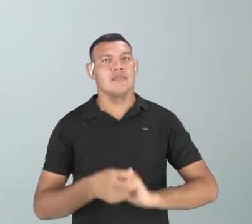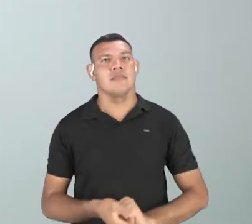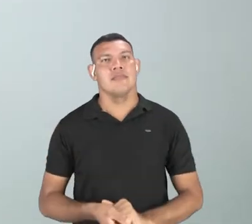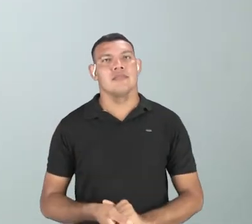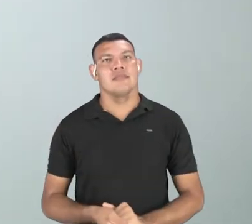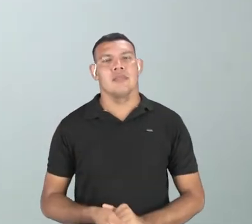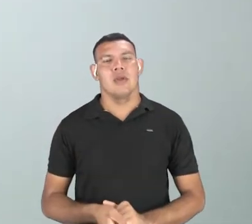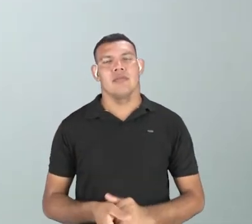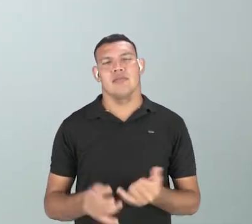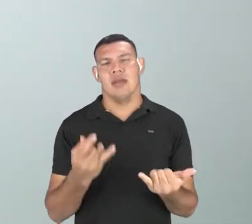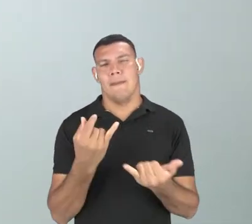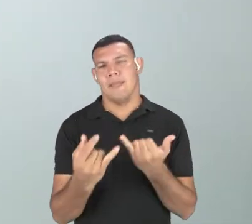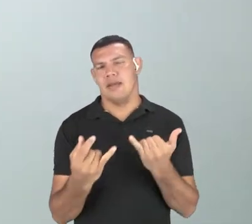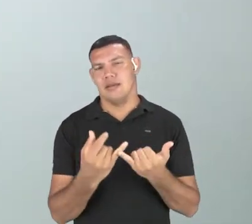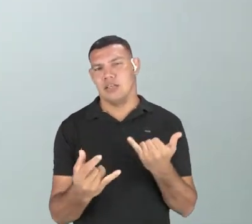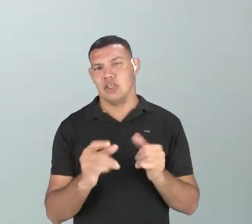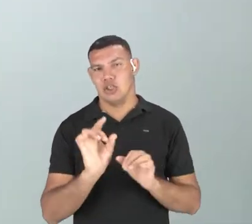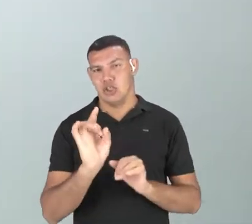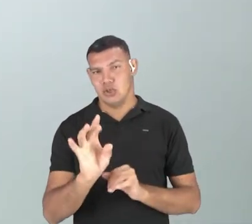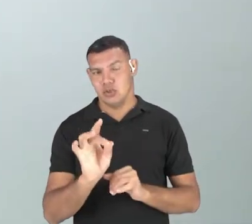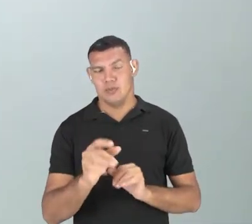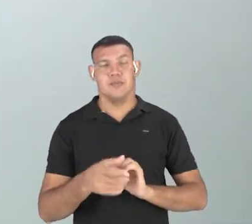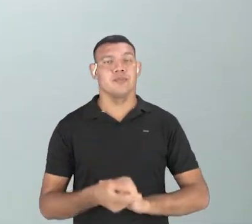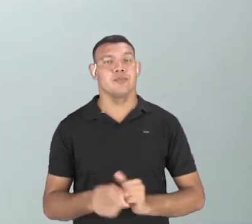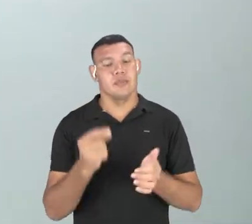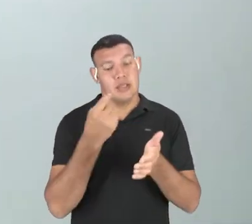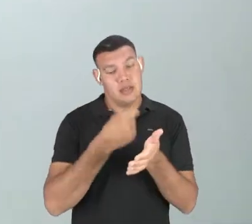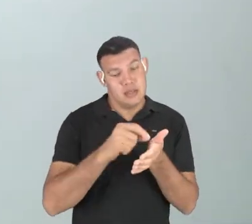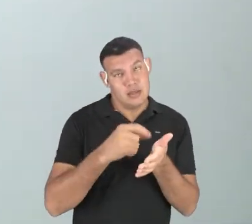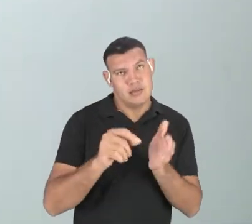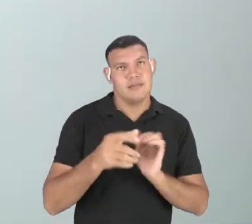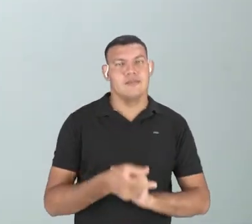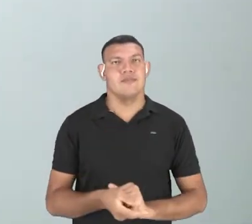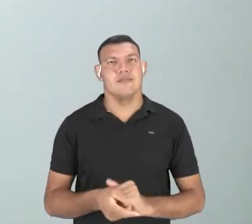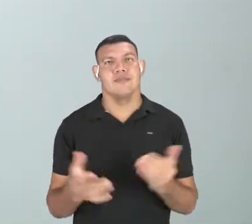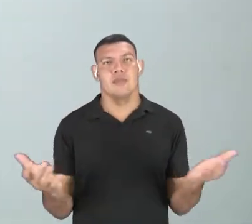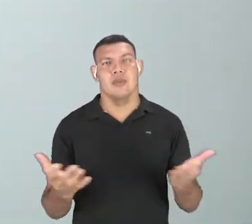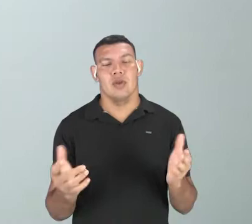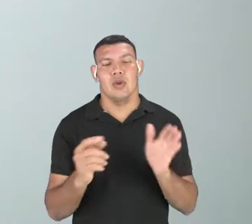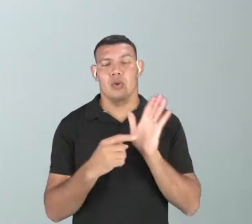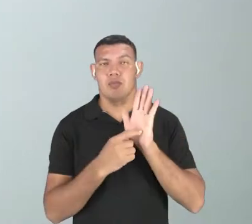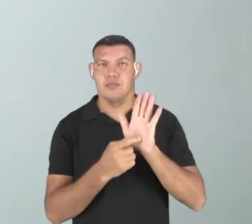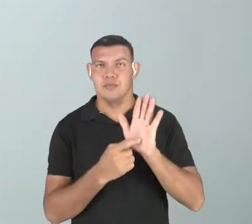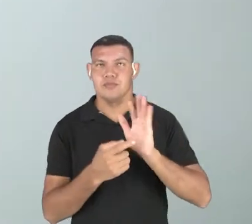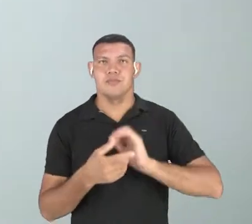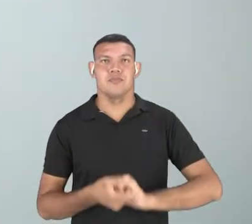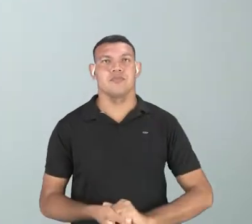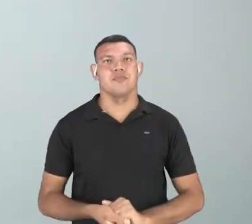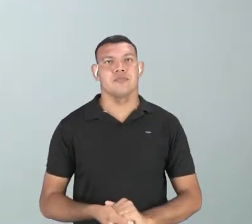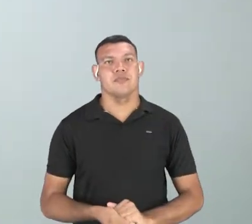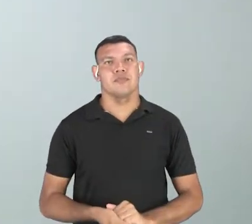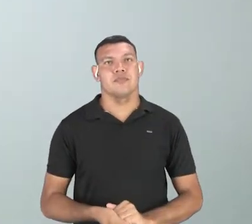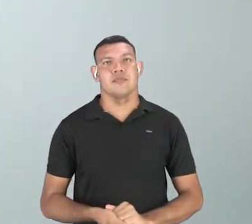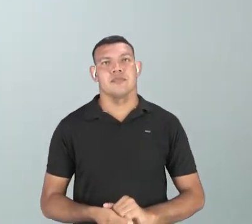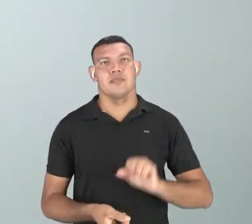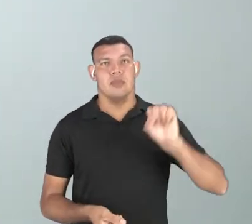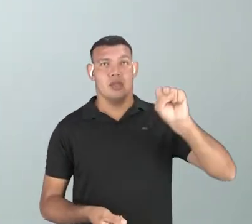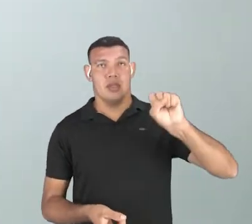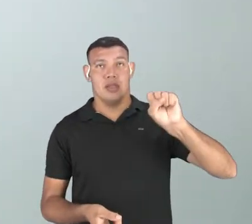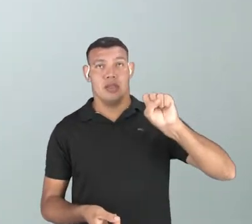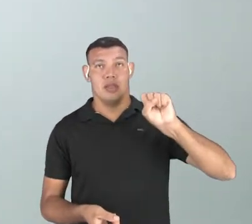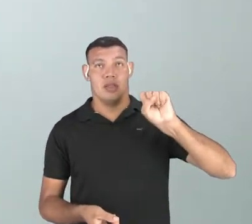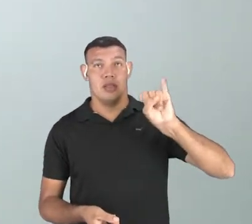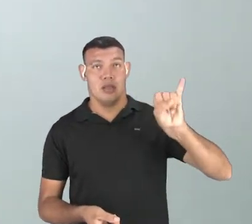se parecem na escrita. Está bem? Vamos ver por que são diferentes? Olha só. Si